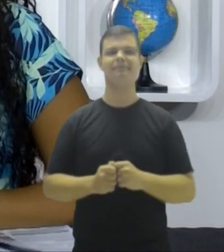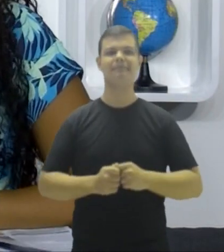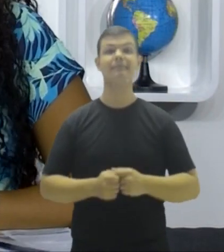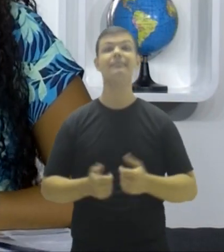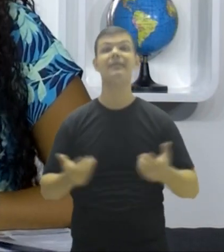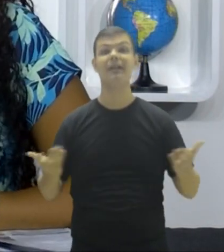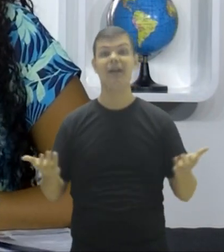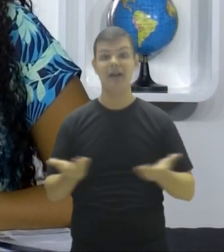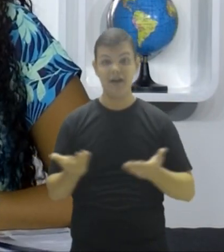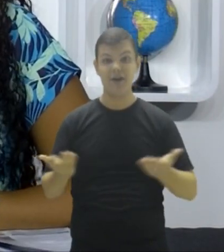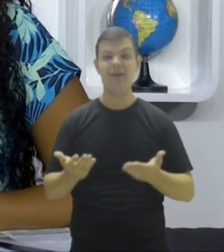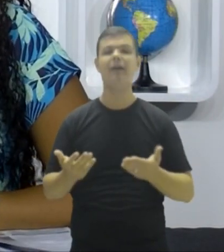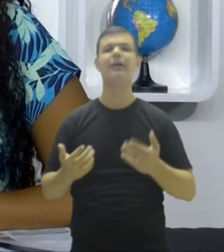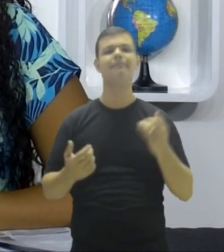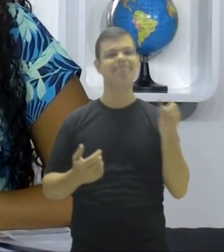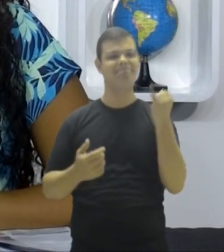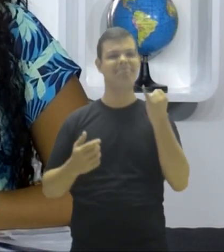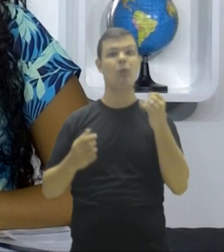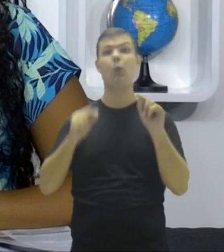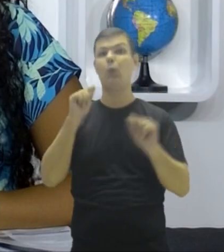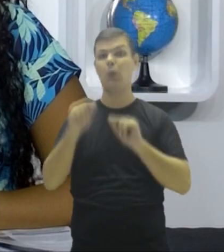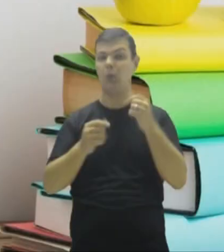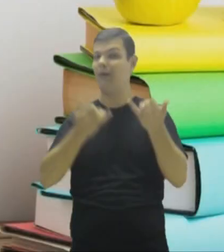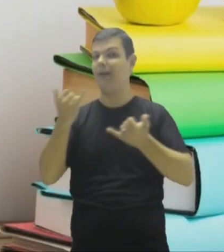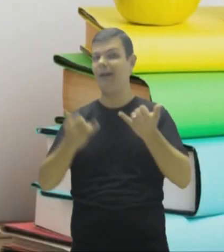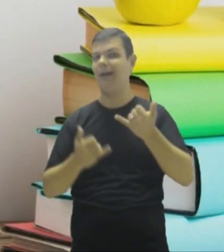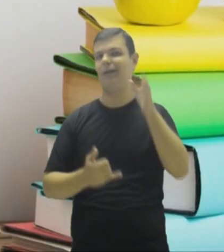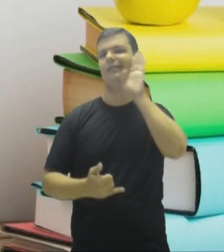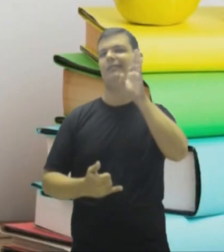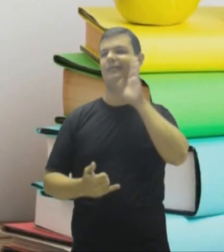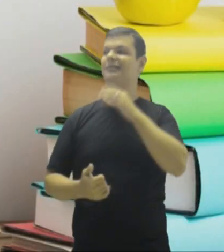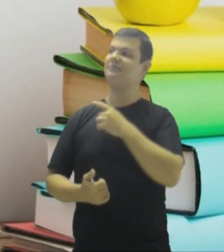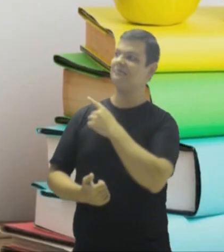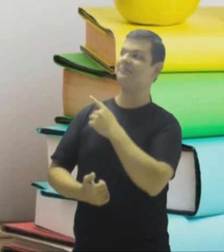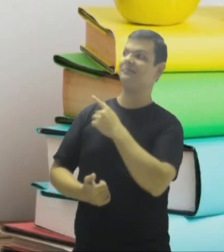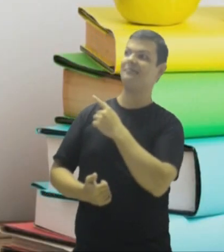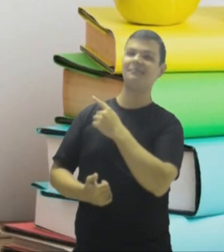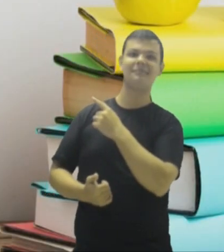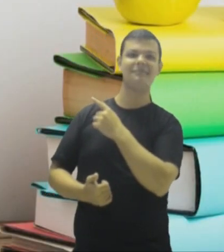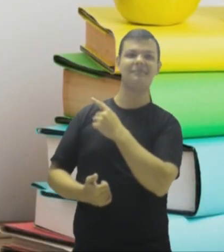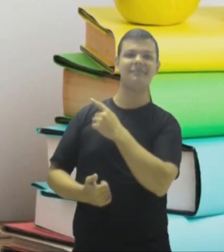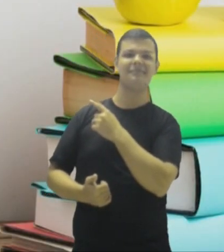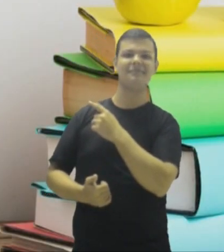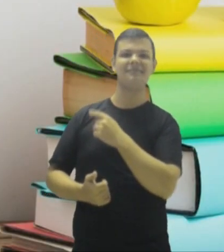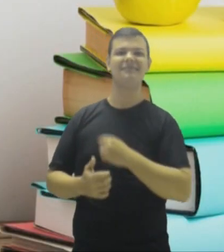agora é uma hora muito legal na nossa aula, é a hora de brincar.